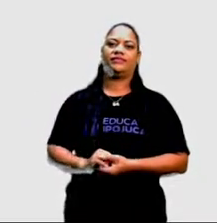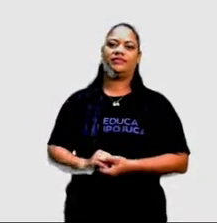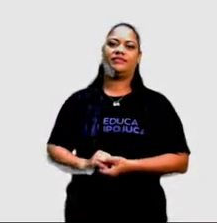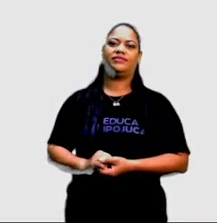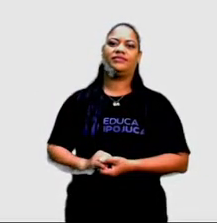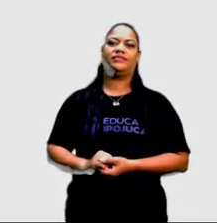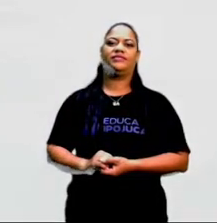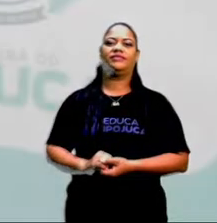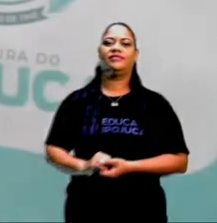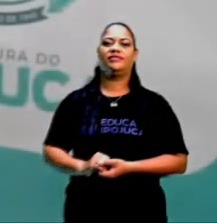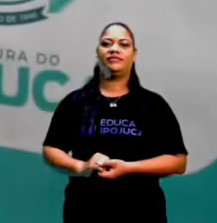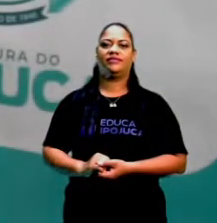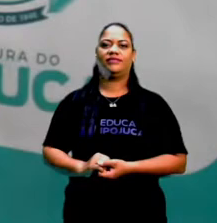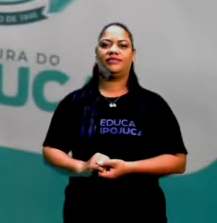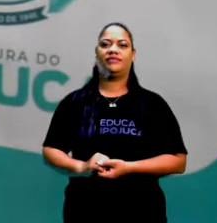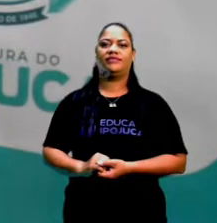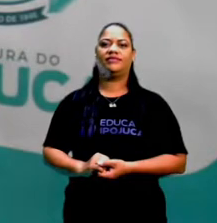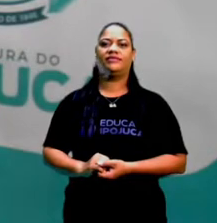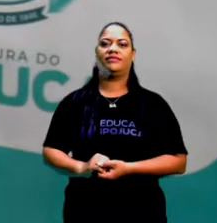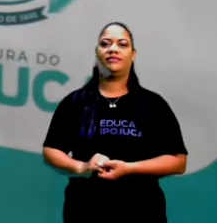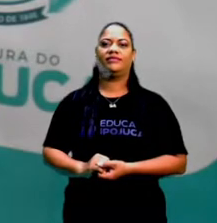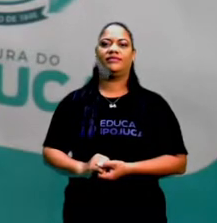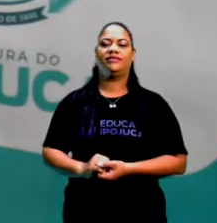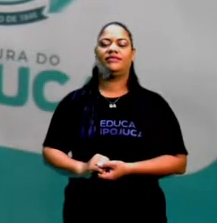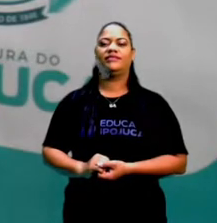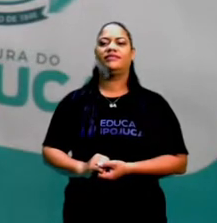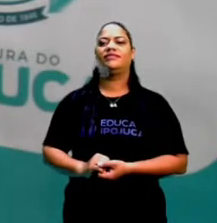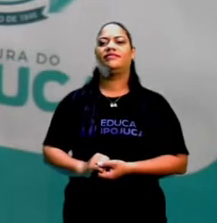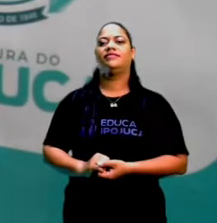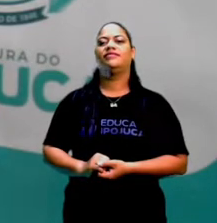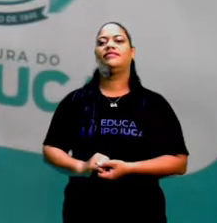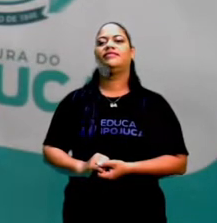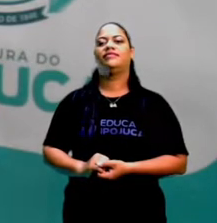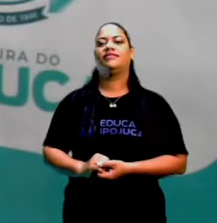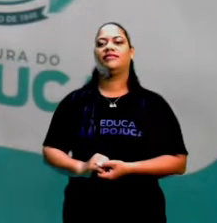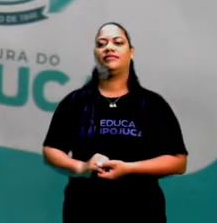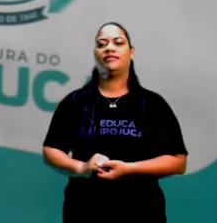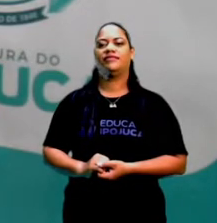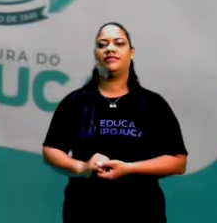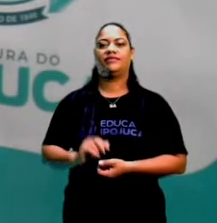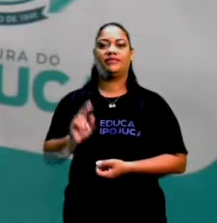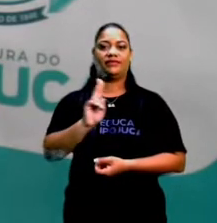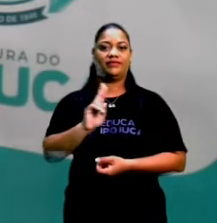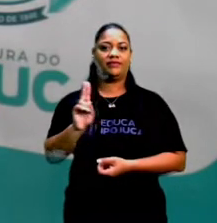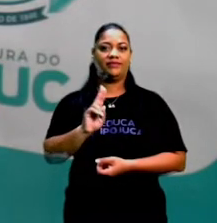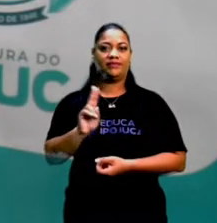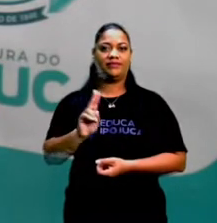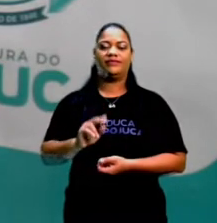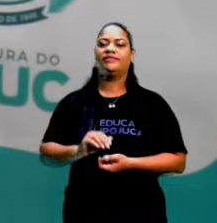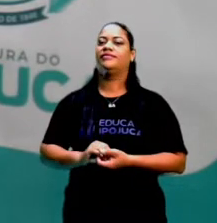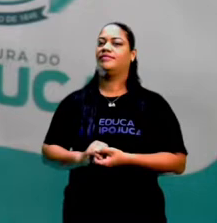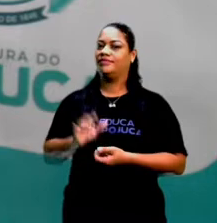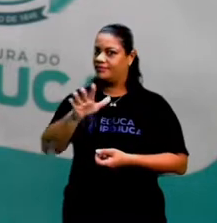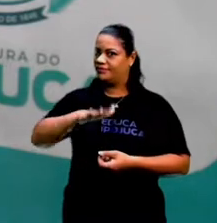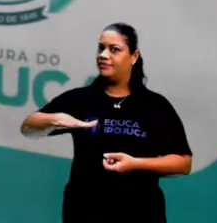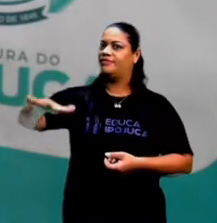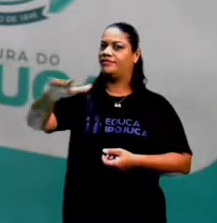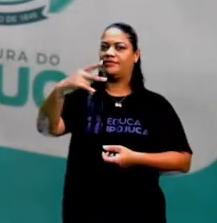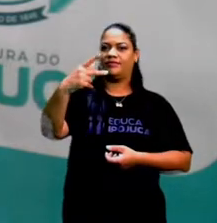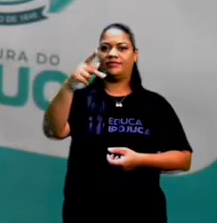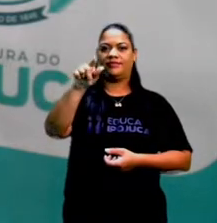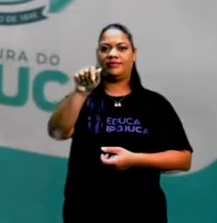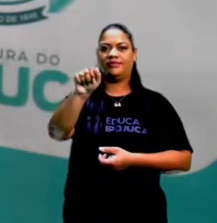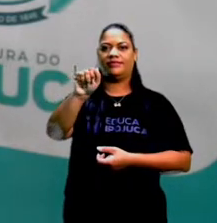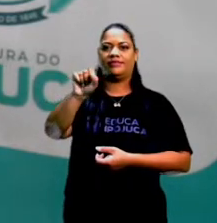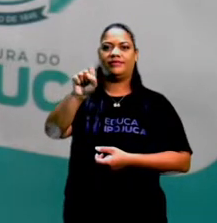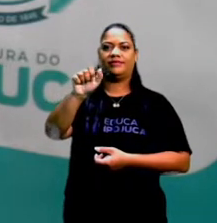a nossa visão, no decorrer da nossa visão, né, perdão, é chamado de paisagem. Essa